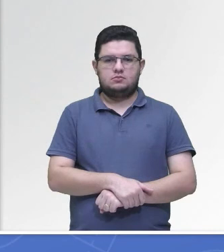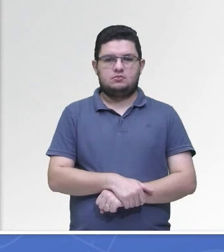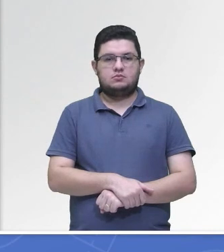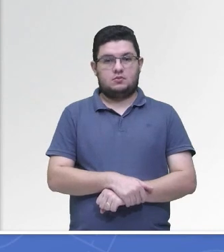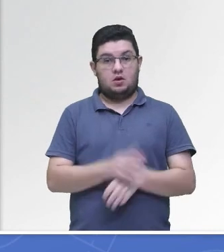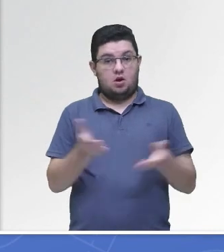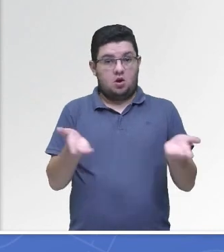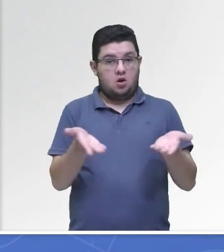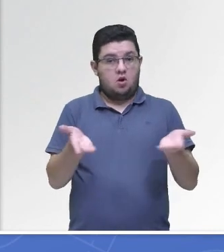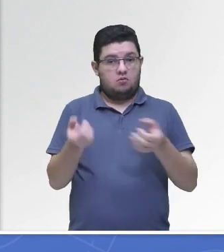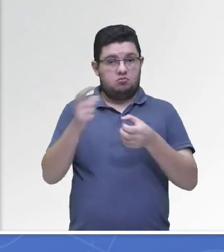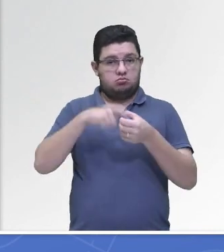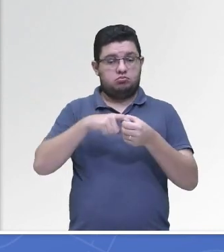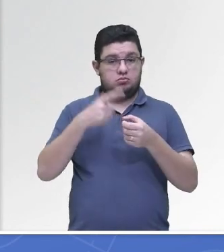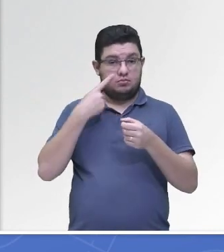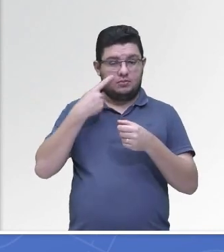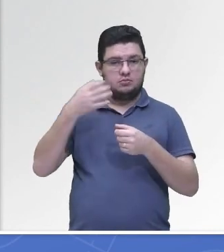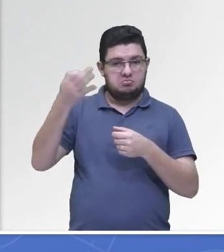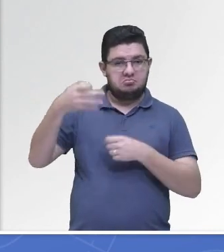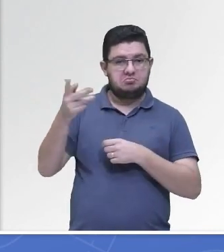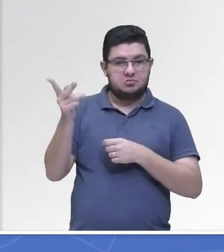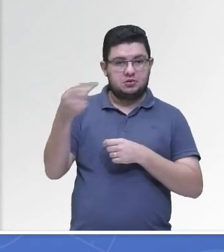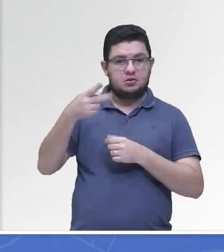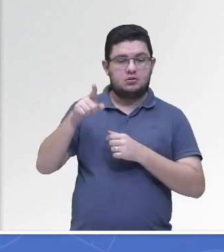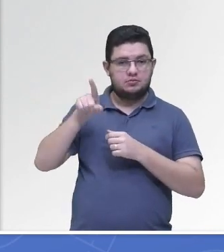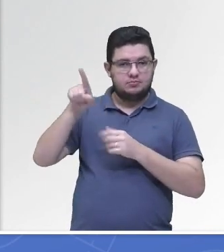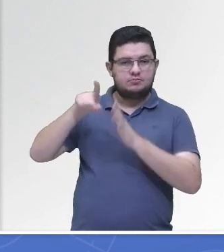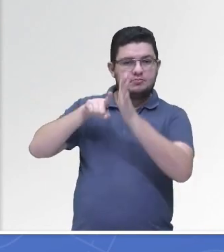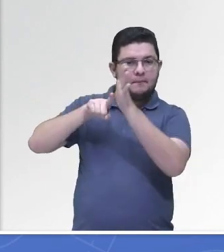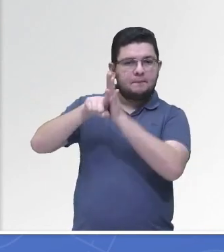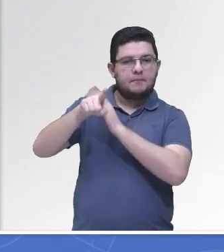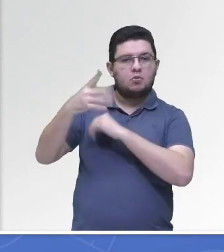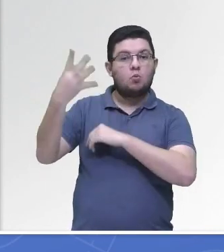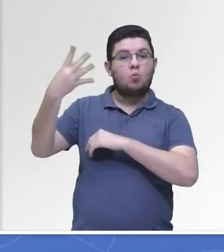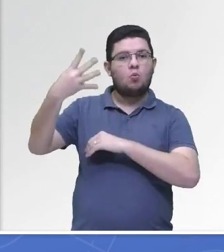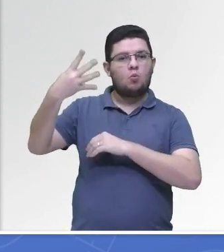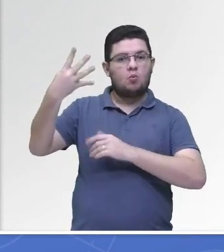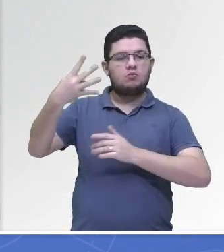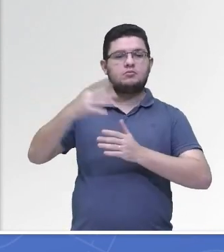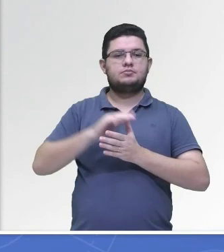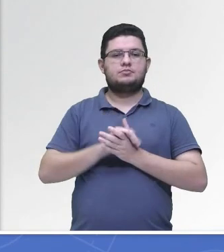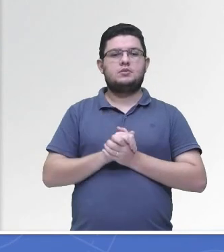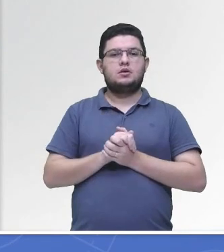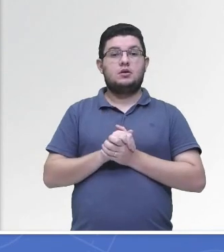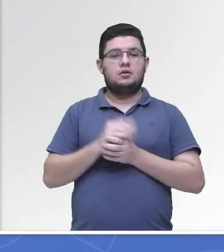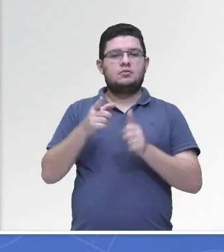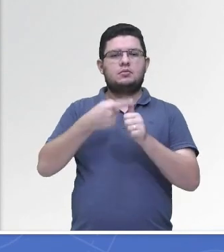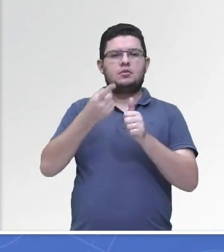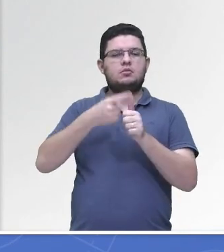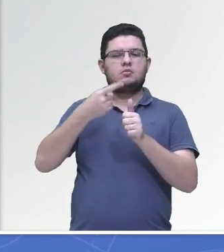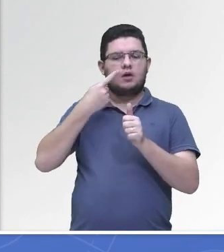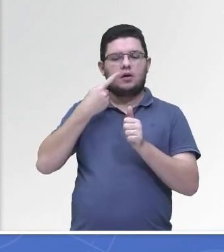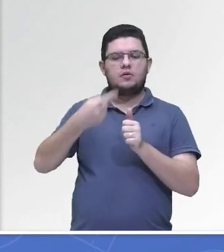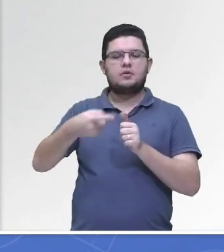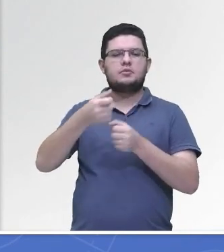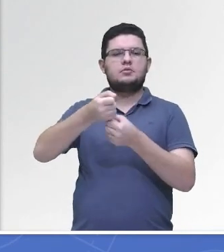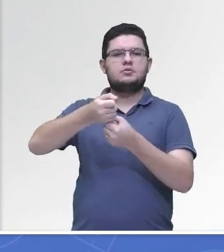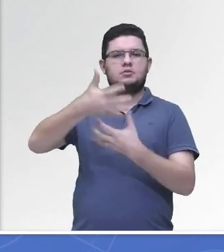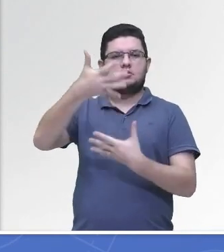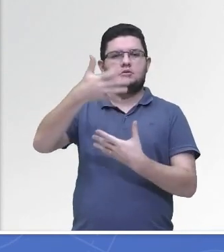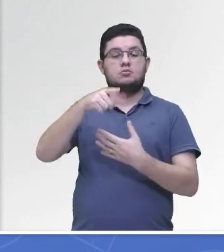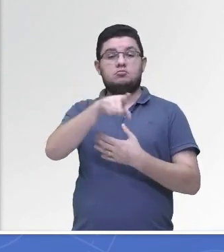Voltamos aqui para corrigirmos a nossa questão 4. Vou primeiro dar uma olhadinha no chat aqui, como é que vocês